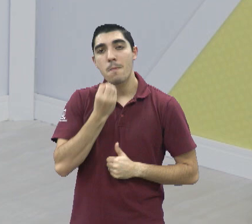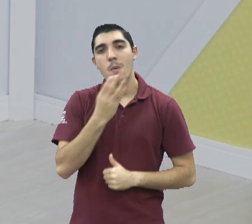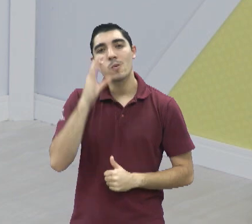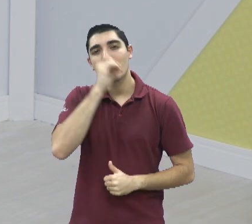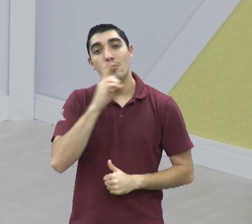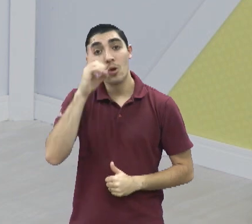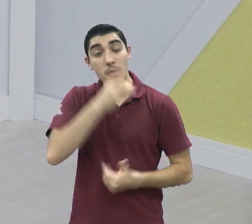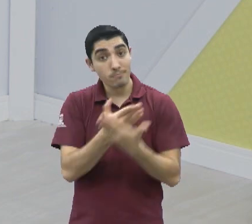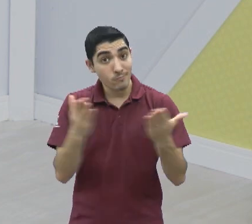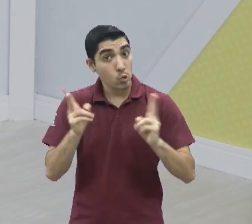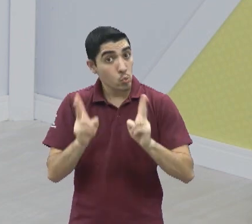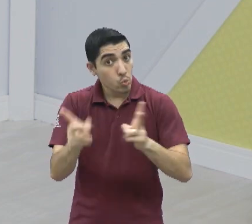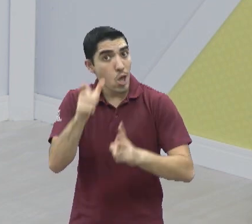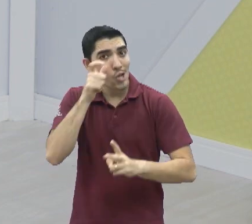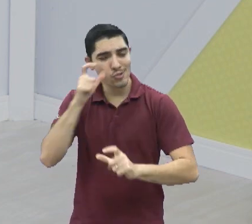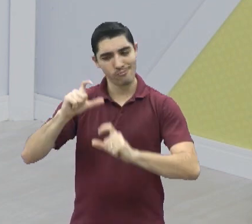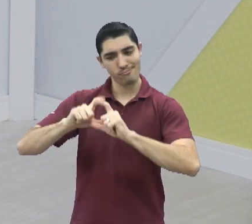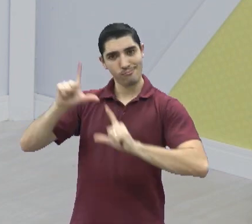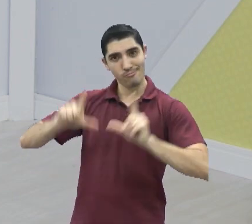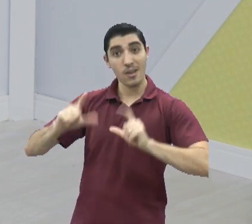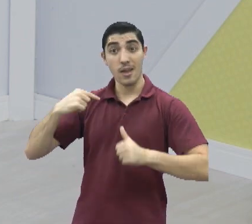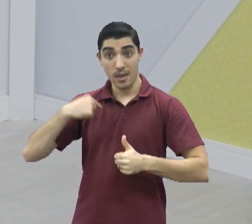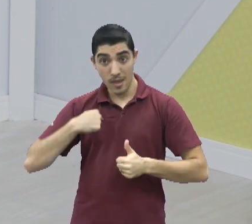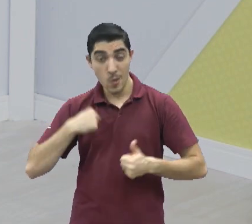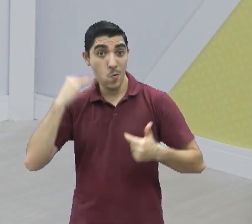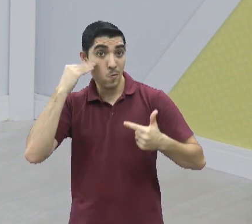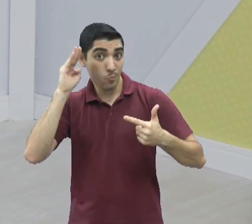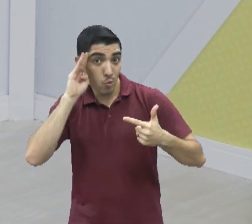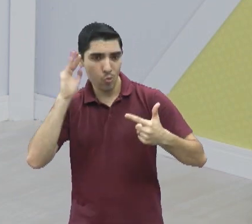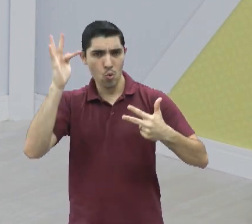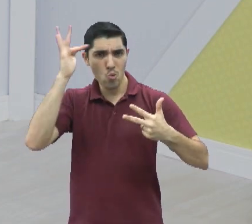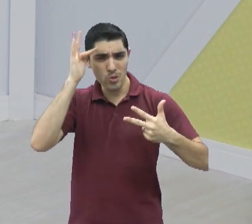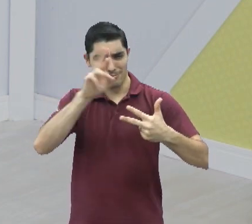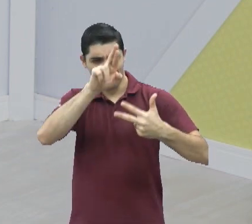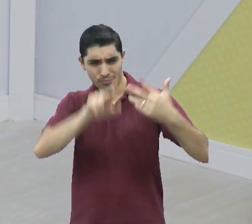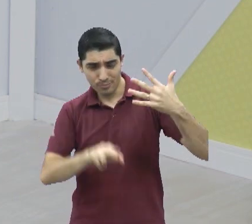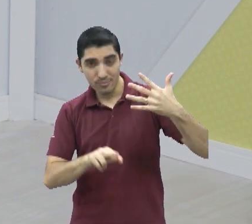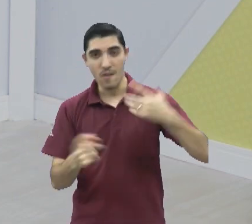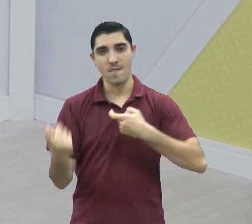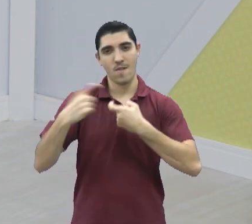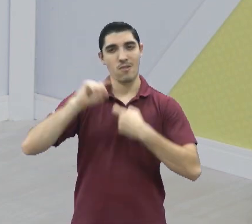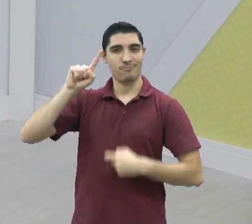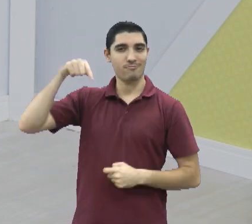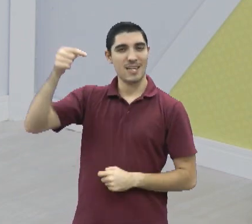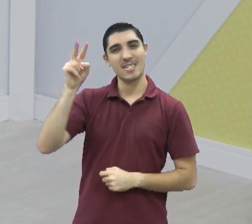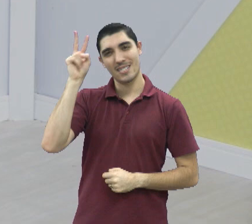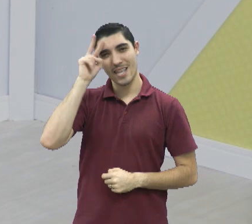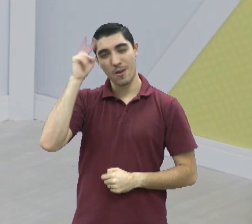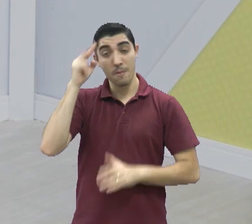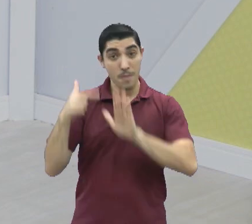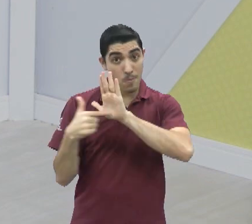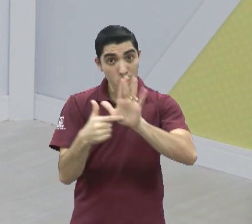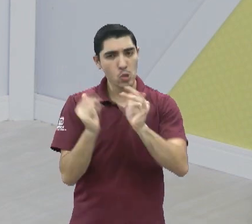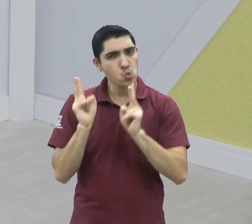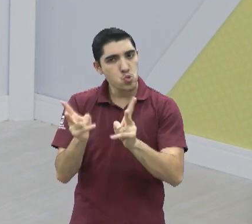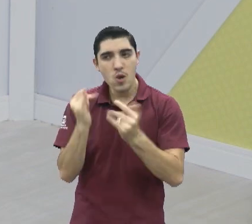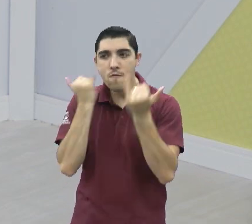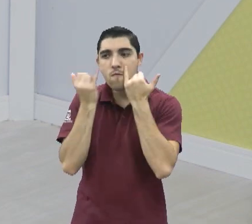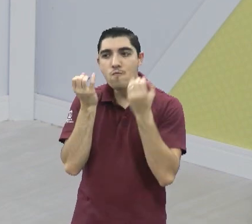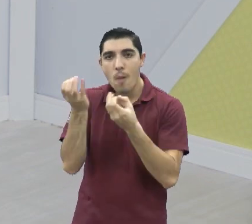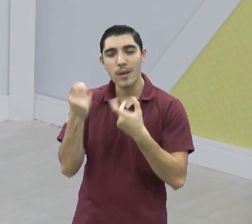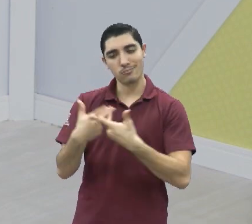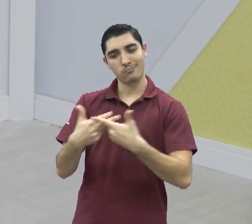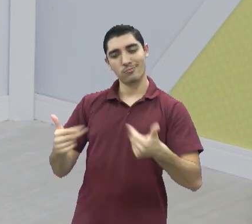Você fica agora com a programação da TV Câmara. Eu, Brunão, Luizão e grande equipe. A gente volta na segunda-feira para te deixar muito atualizado